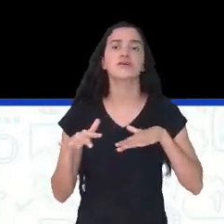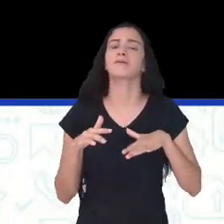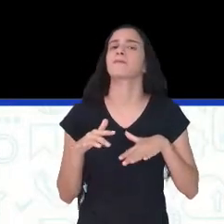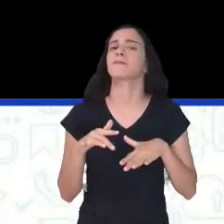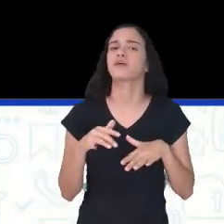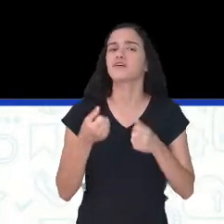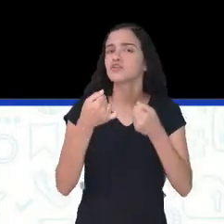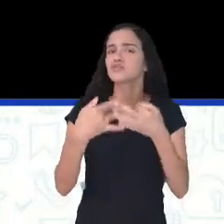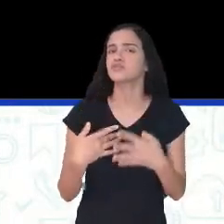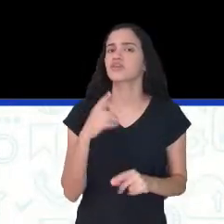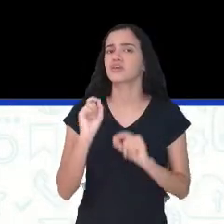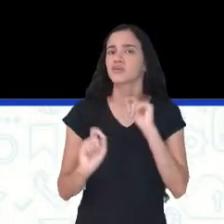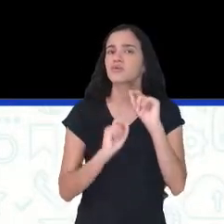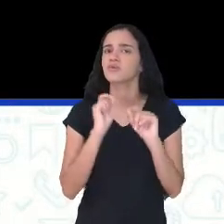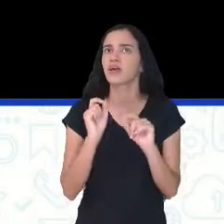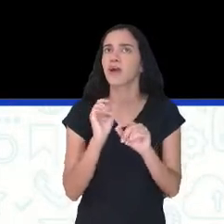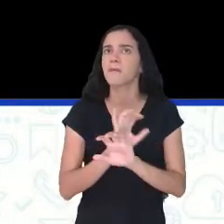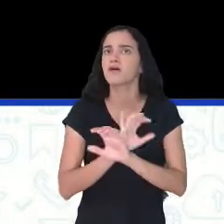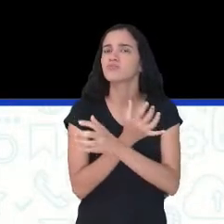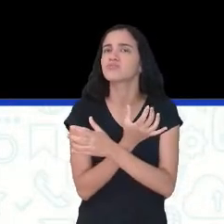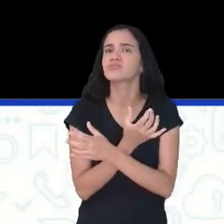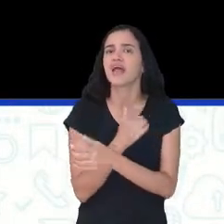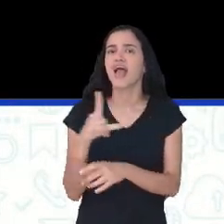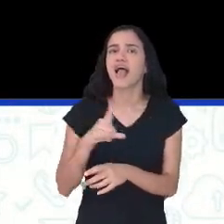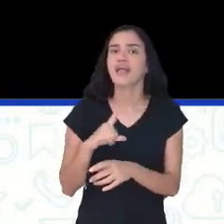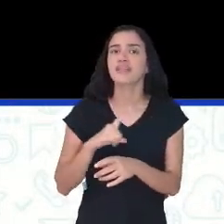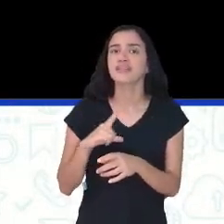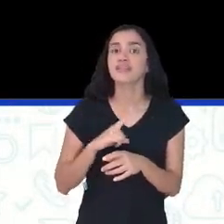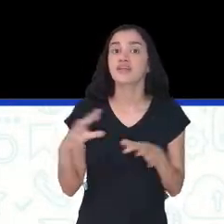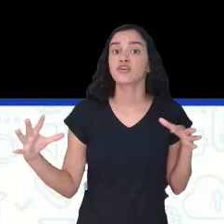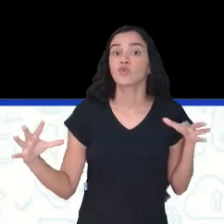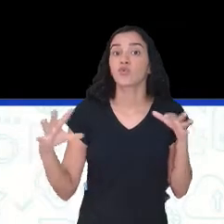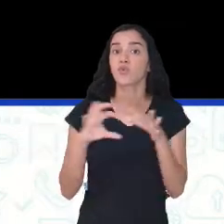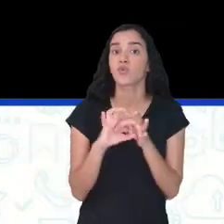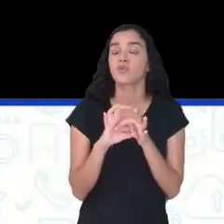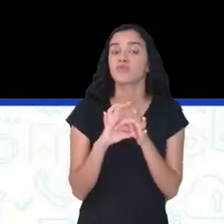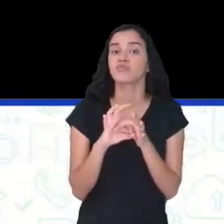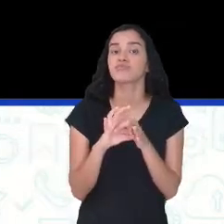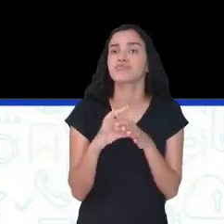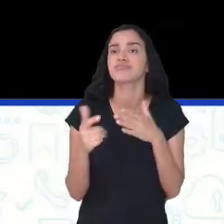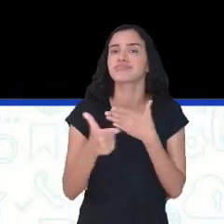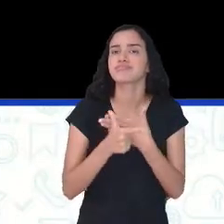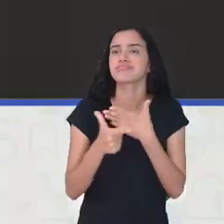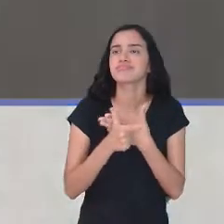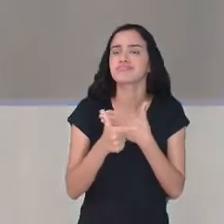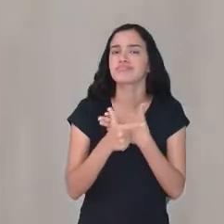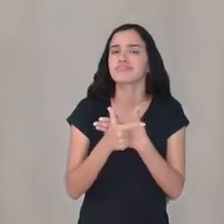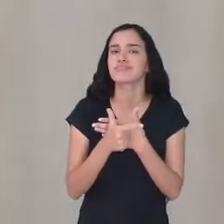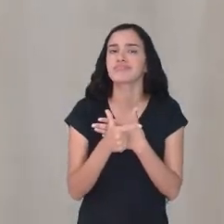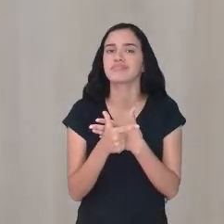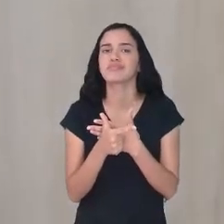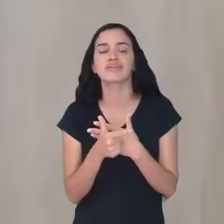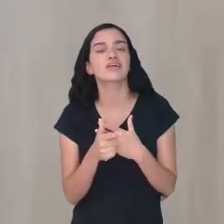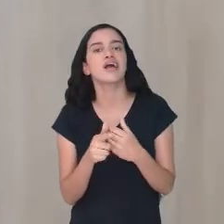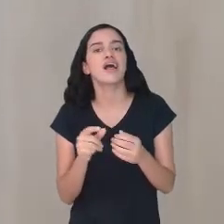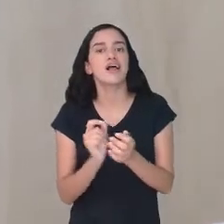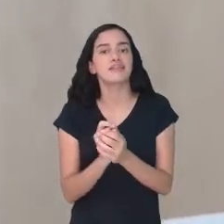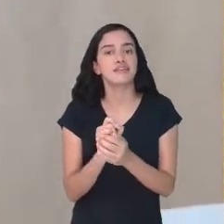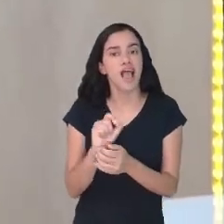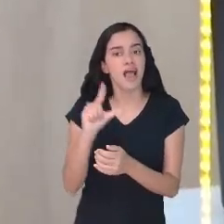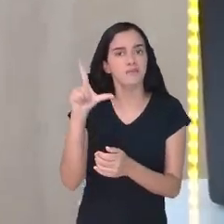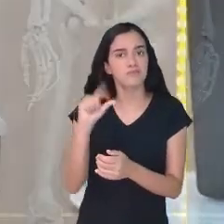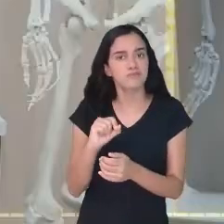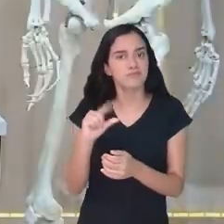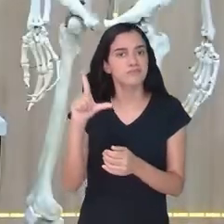a gente contou primeiro com o esqueleto, mas agora a gente tem um conjunto de músculos que funcionam como verdadeiros elásticos que vão fazer